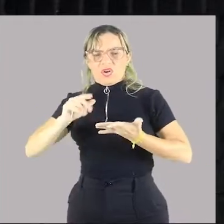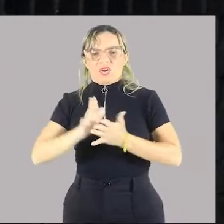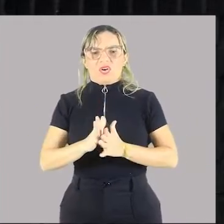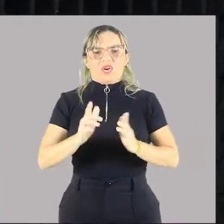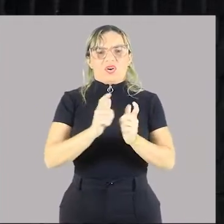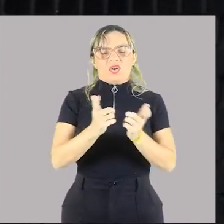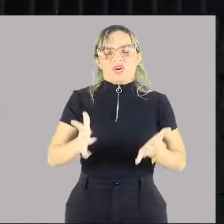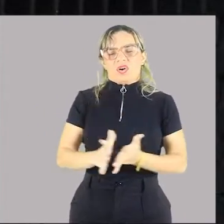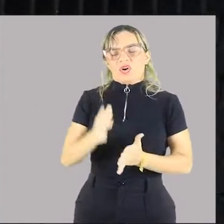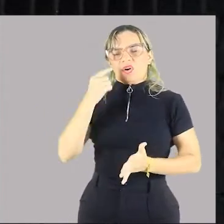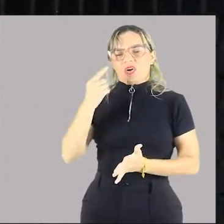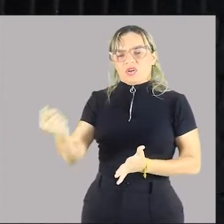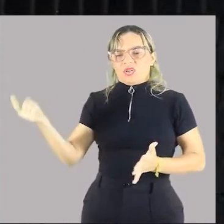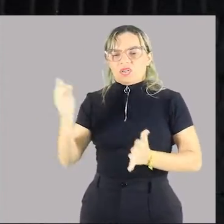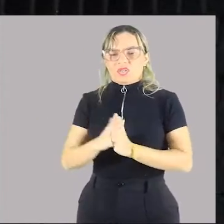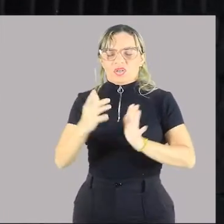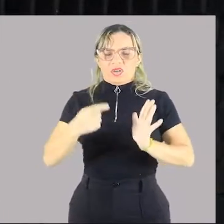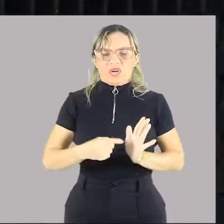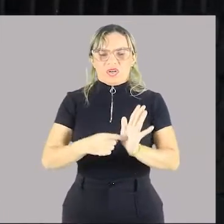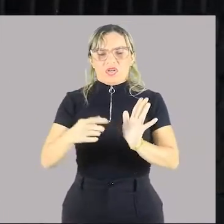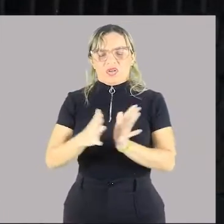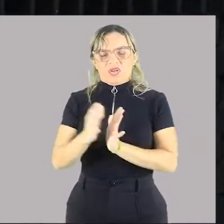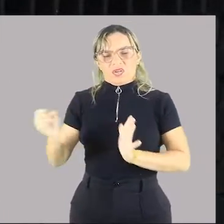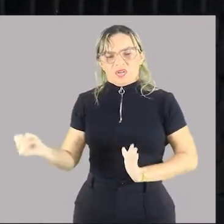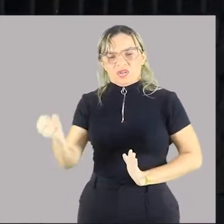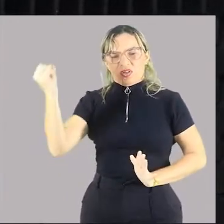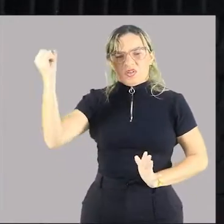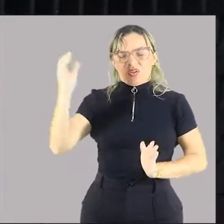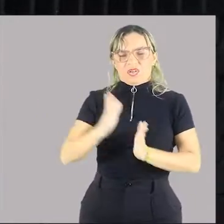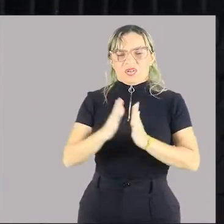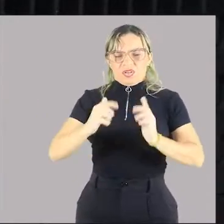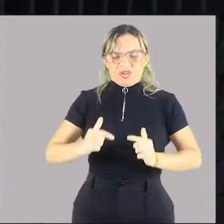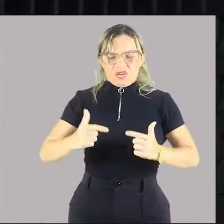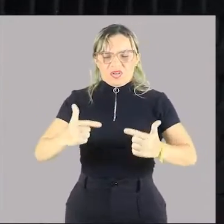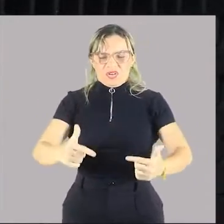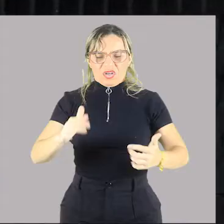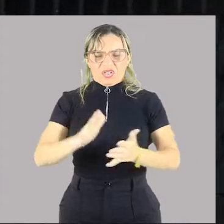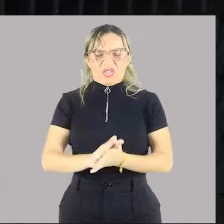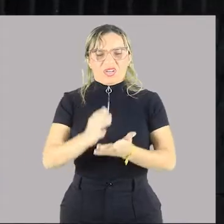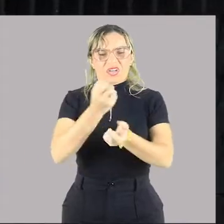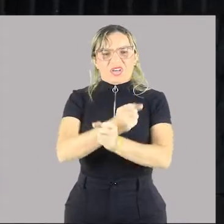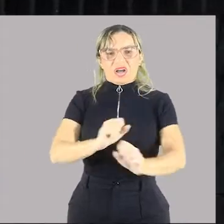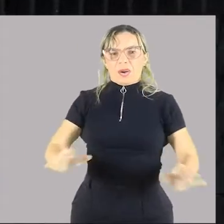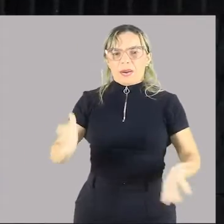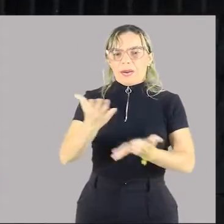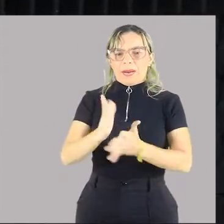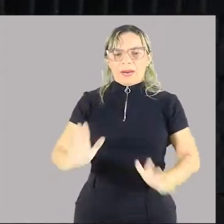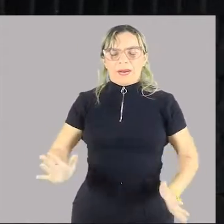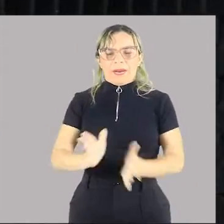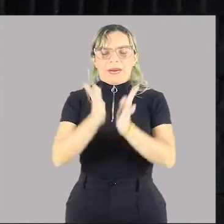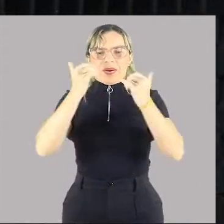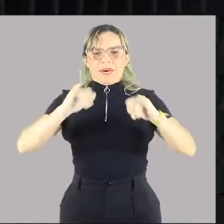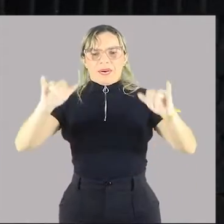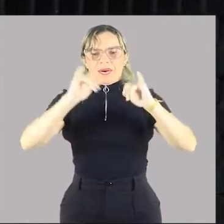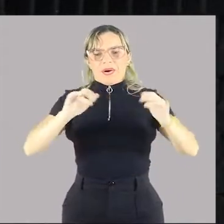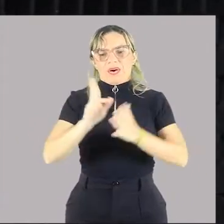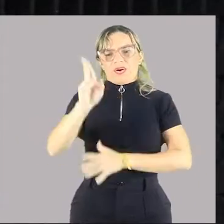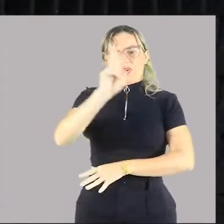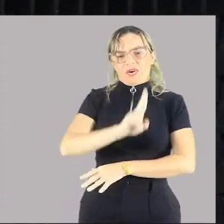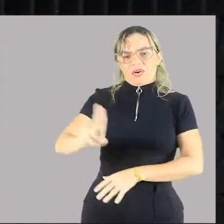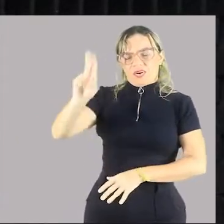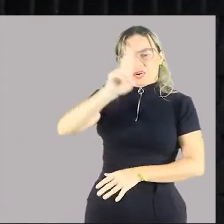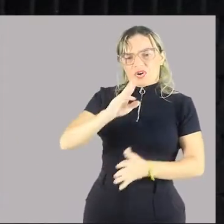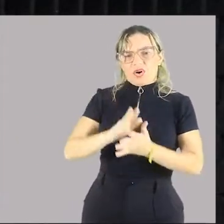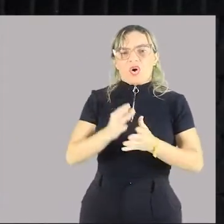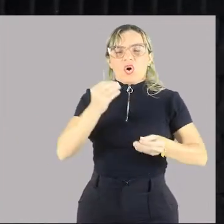né, mostrando a importância de se combater a escravidão através da imprensa, usa a imprensa como uma